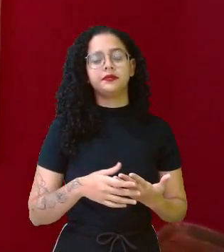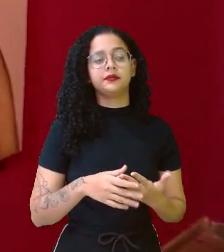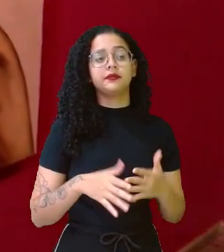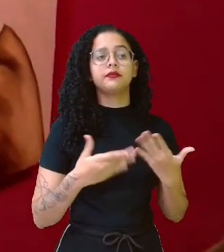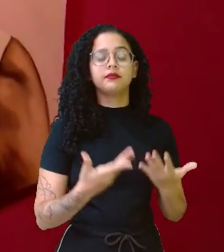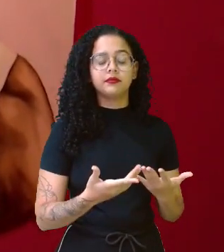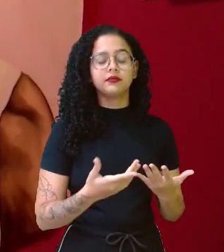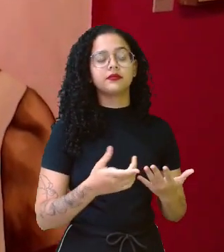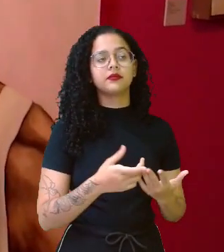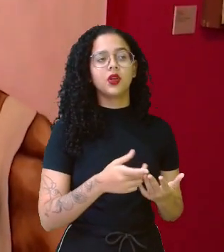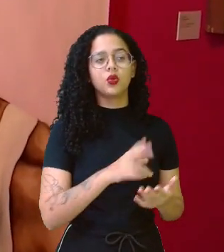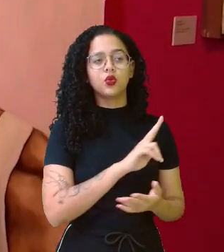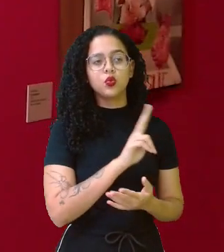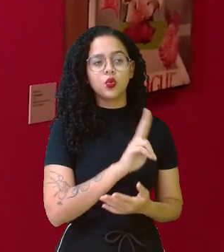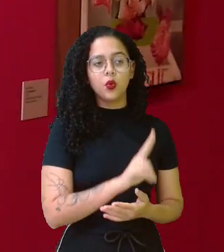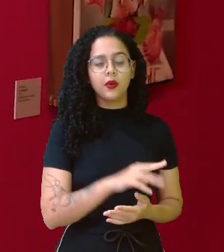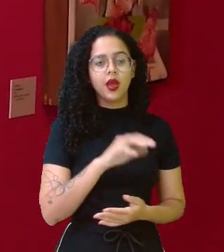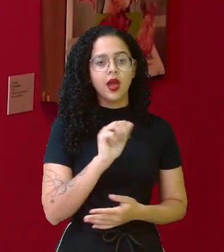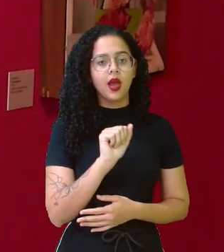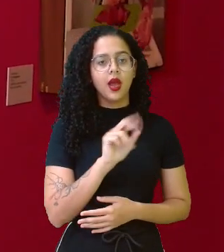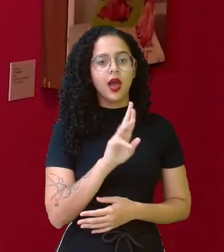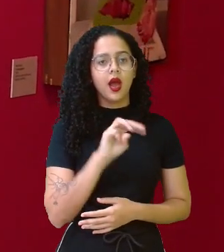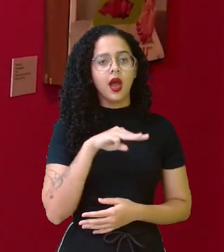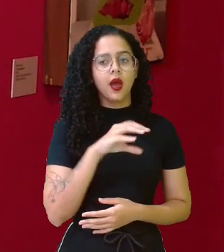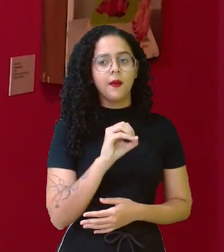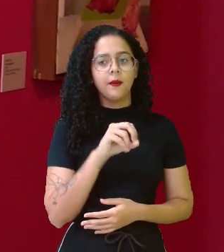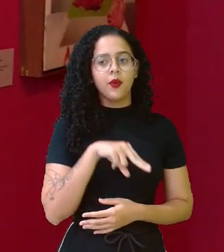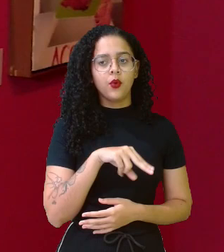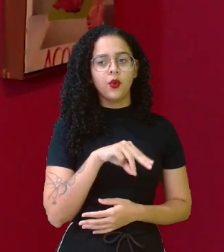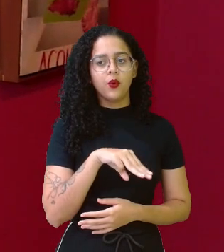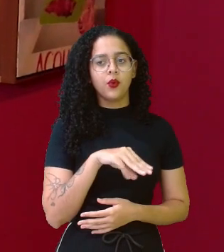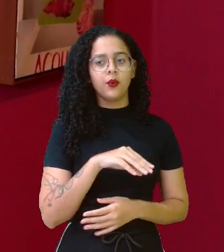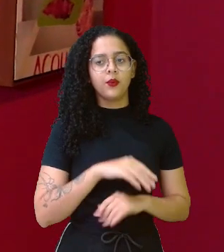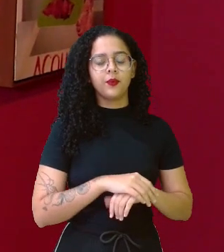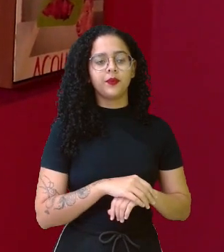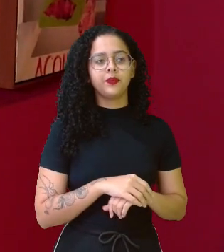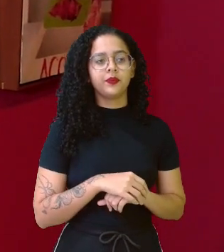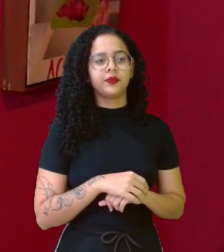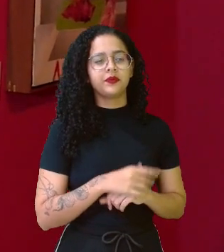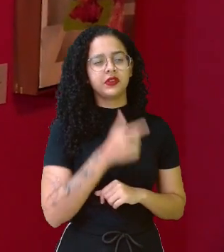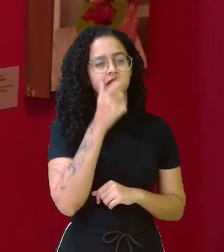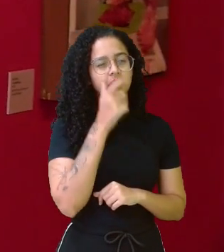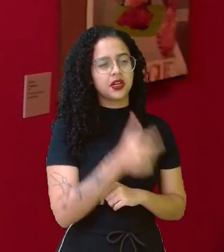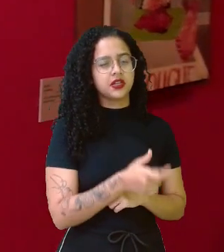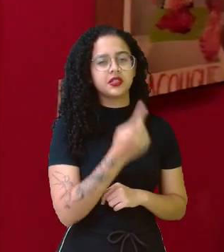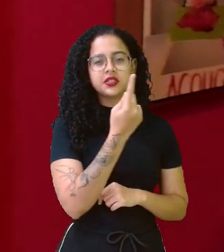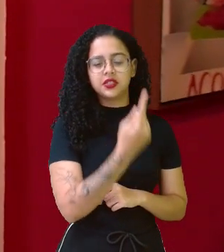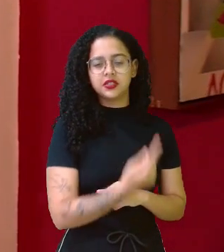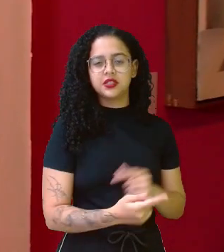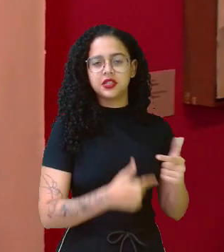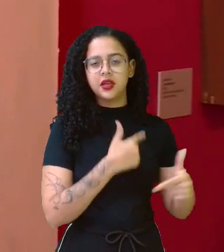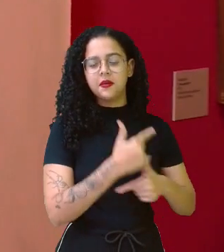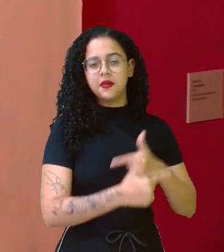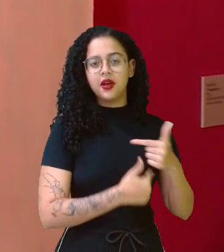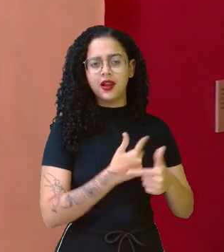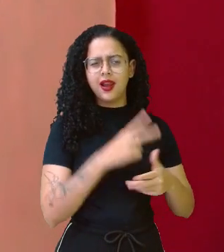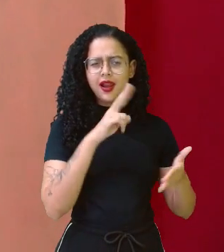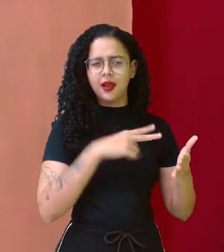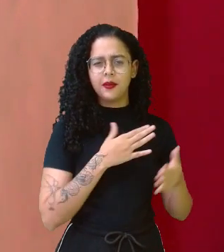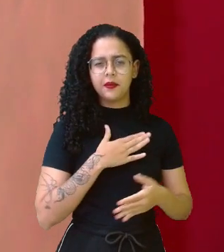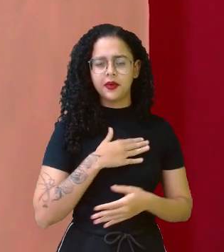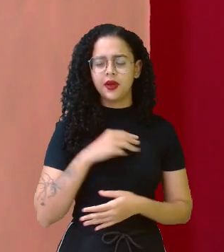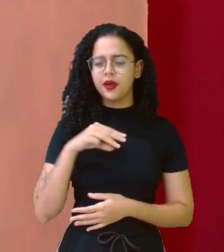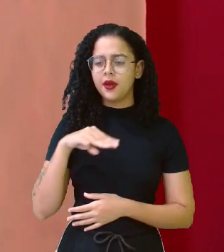questão. Então, Né? tem Ramon Vietes. Ramon Vietes, muito interessante esse trabalho. Muito. Lê aí pra mim.